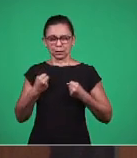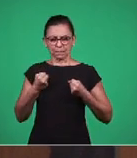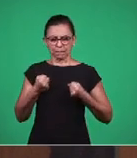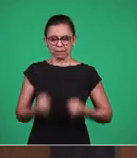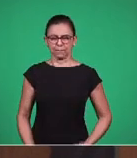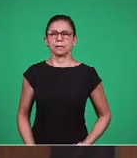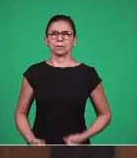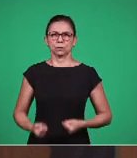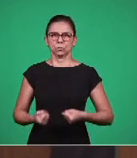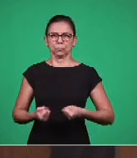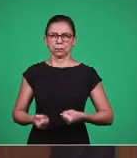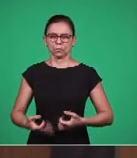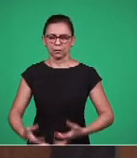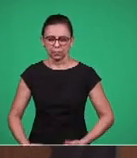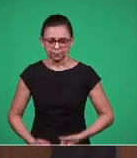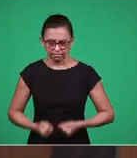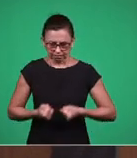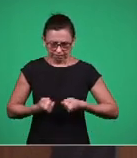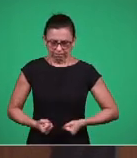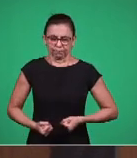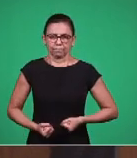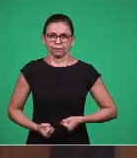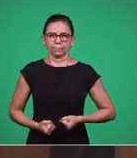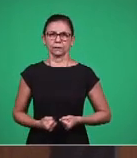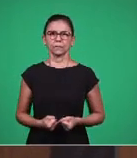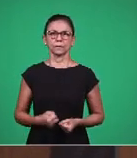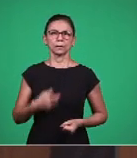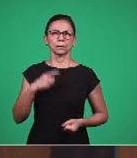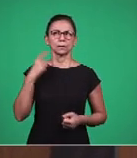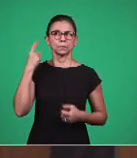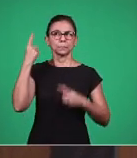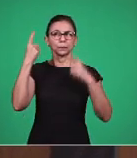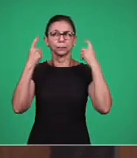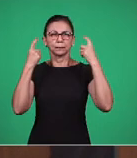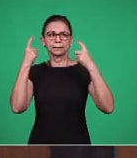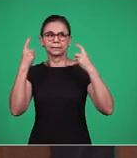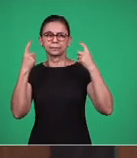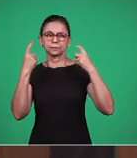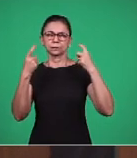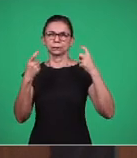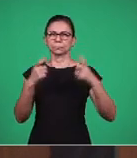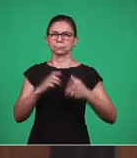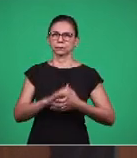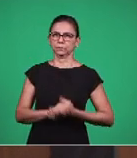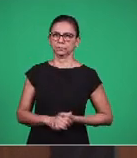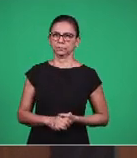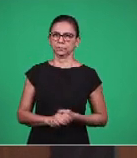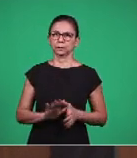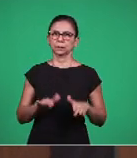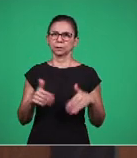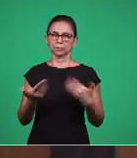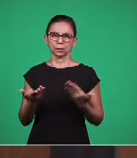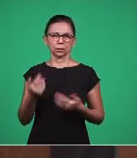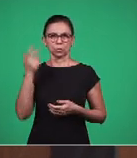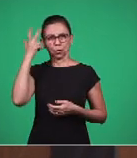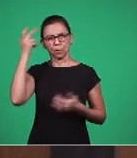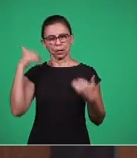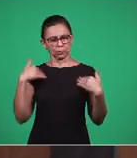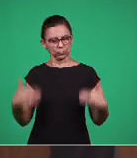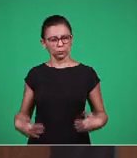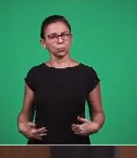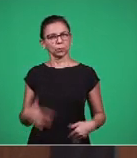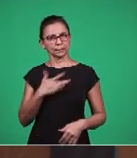peso, elas têm uma preocupação técnica, que é até fisiológica, é de